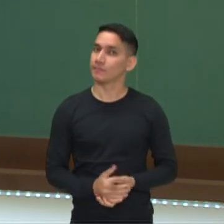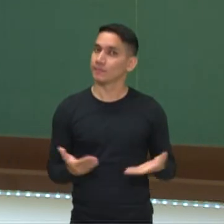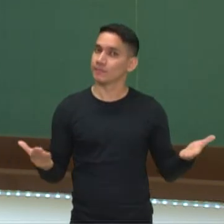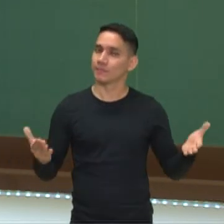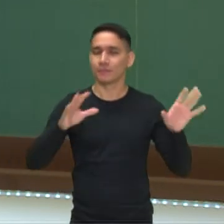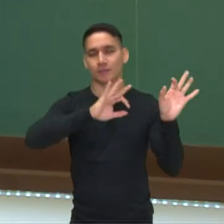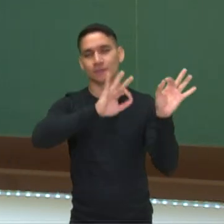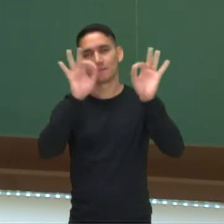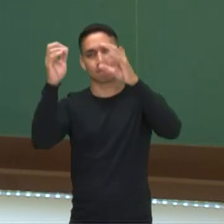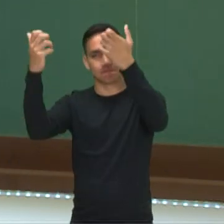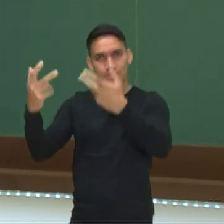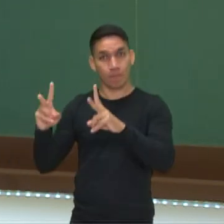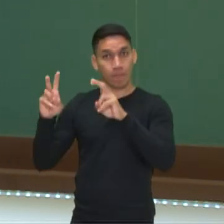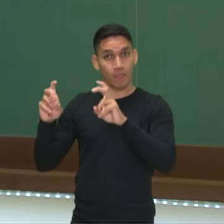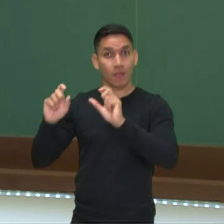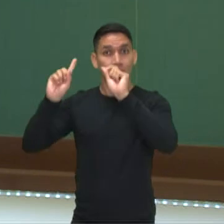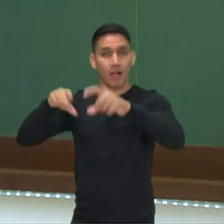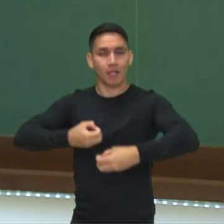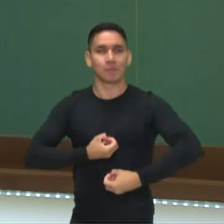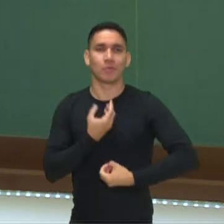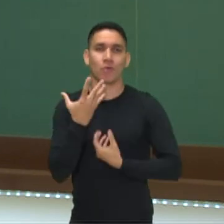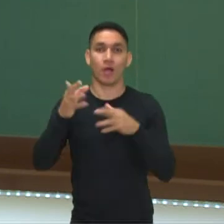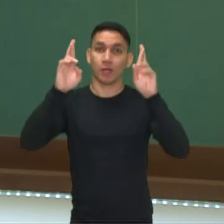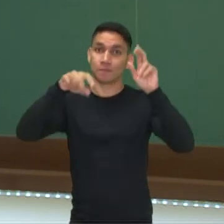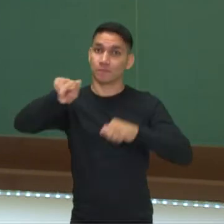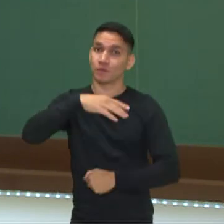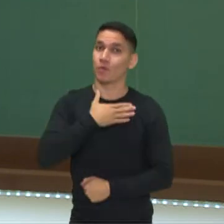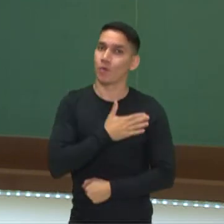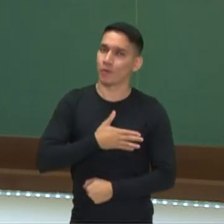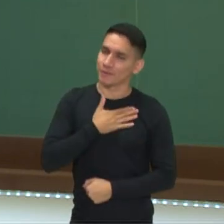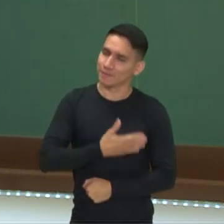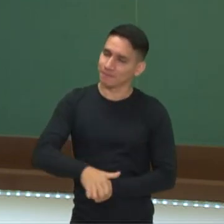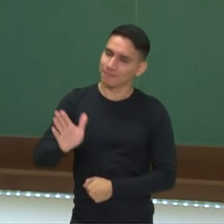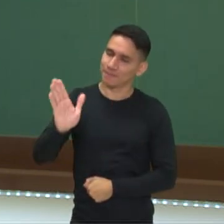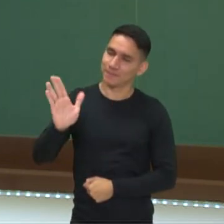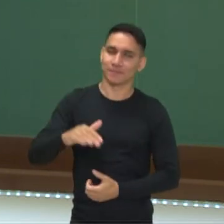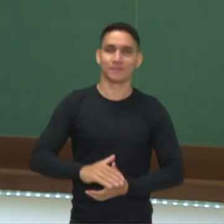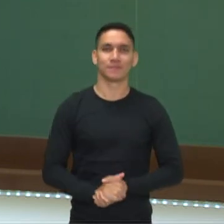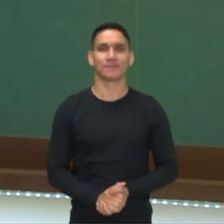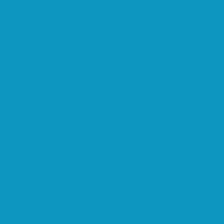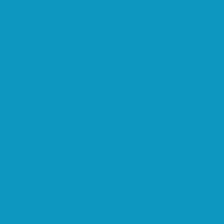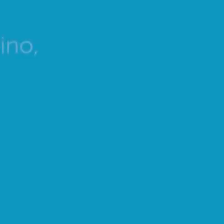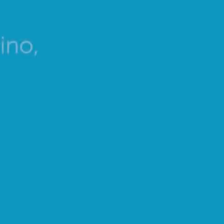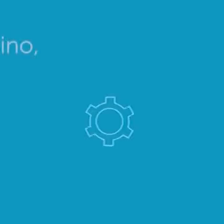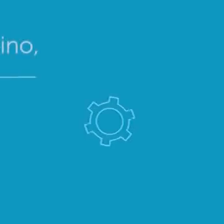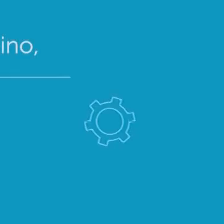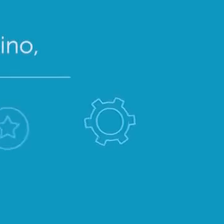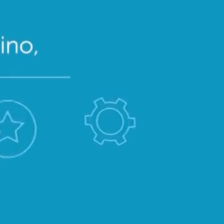Neste vídeo, nós falamos sobre o poema. Eu espero que vocês tenham gostado. Até breve.